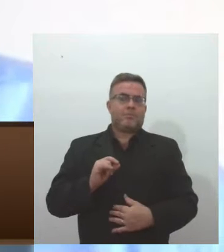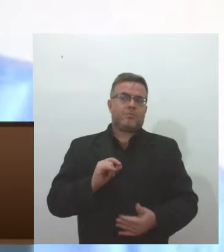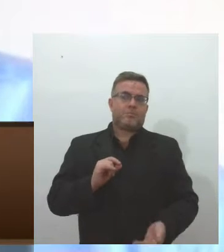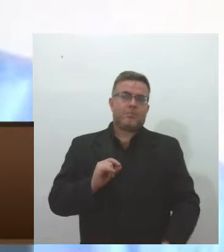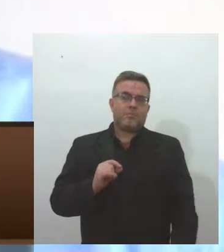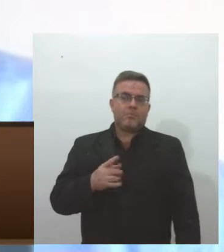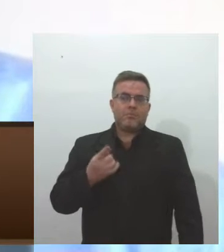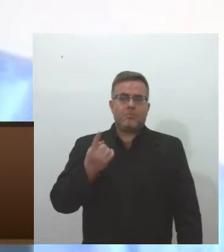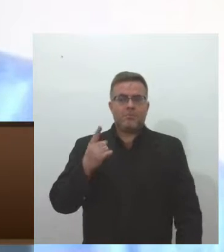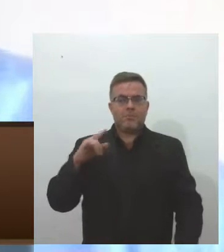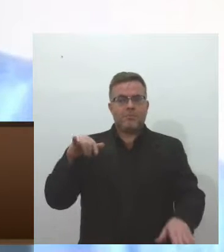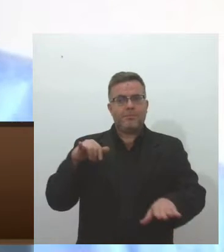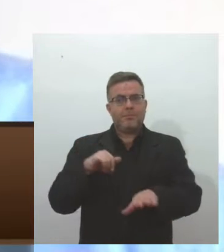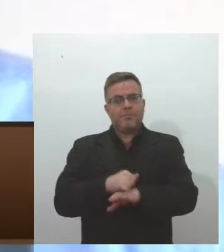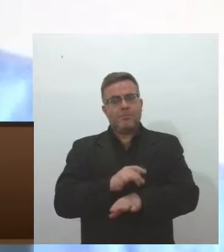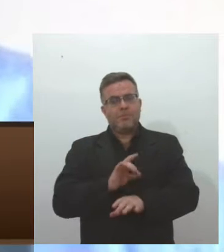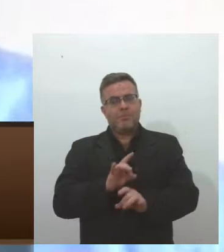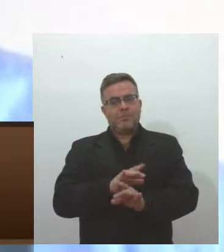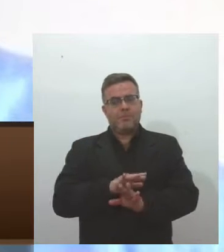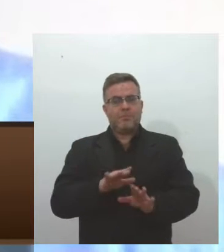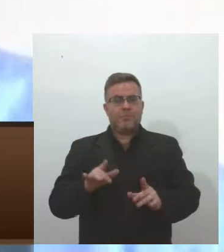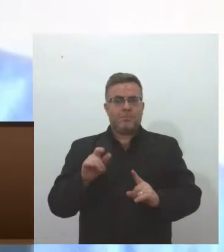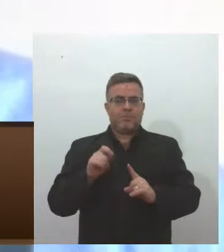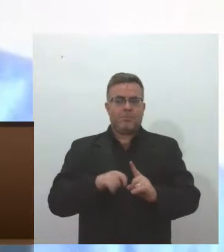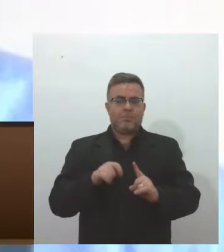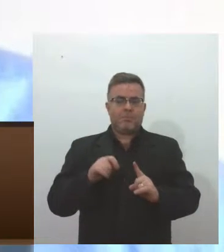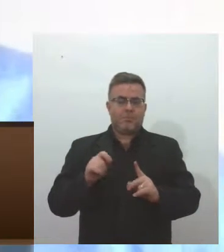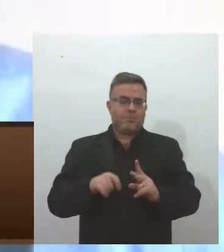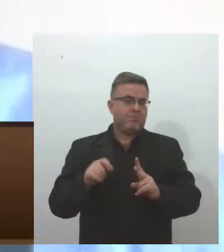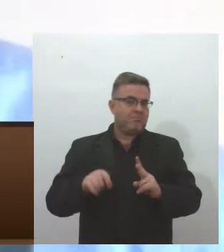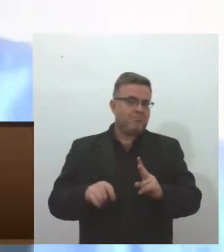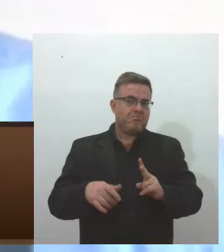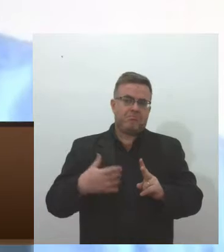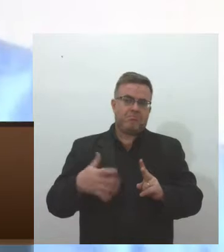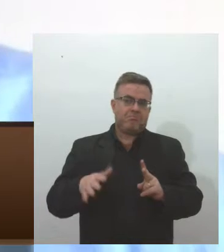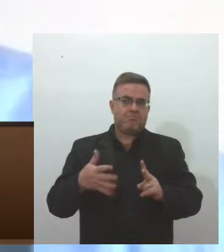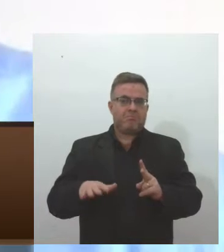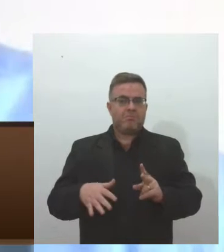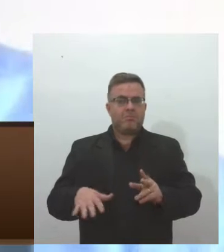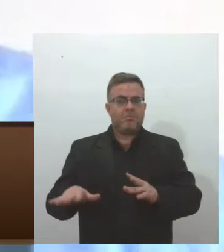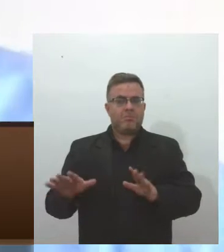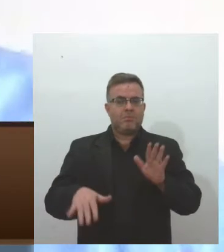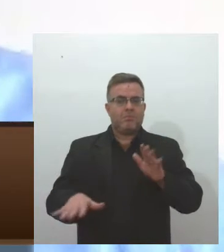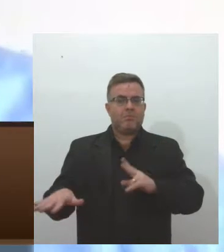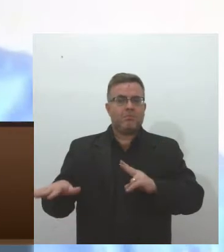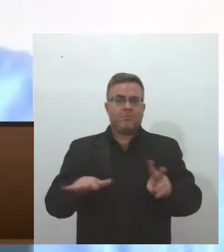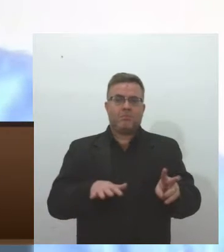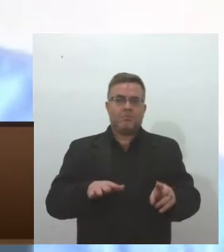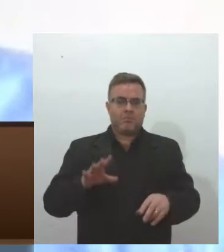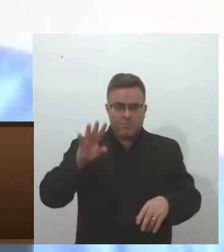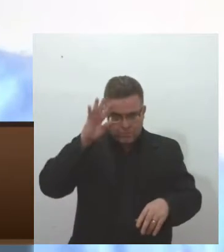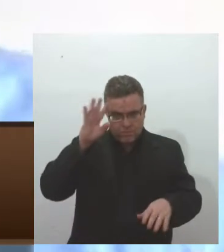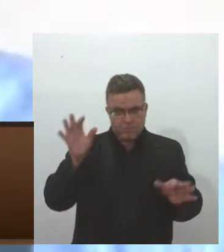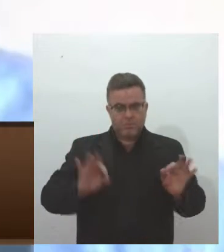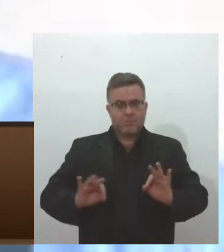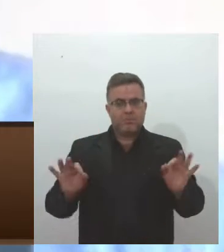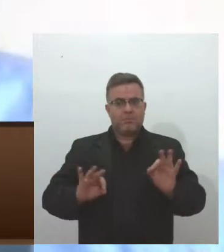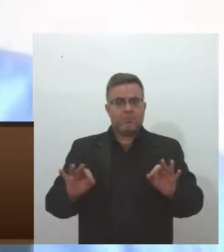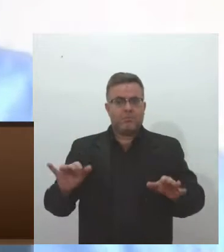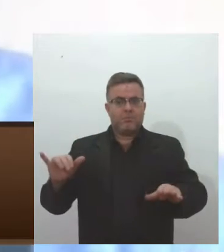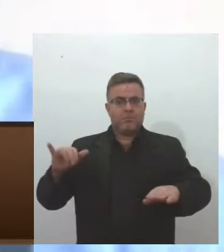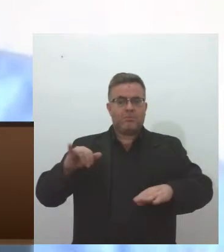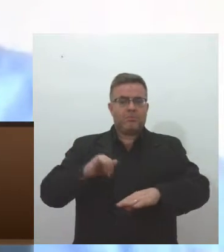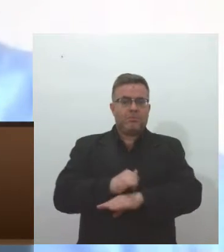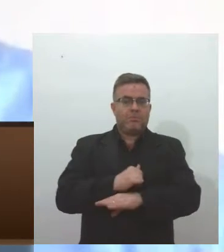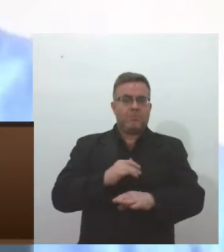voo por dia no primeiro mês. Tinha dia na semana, dia de quarta-feira, que não tinha voo nenhum, o aeroporto de Aracaju